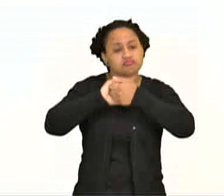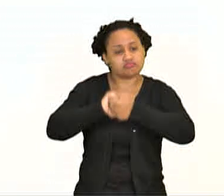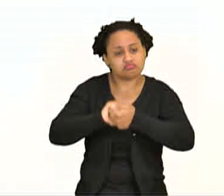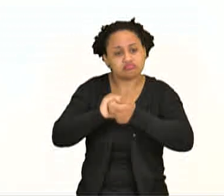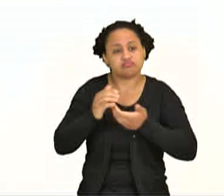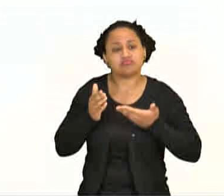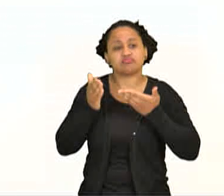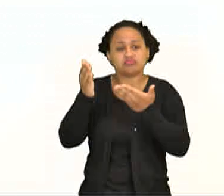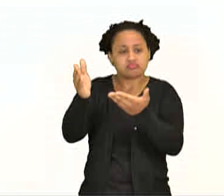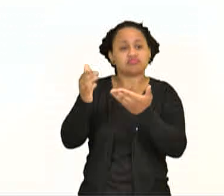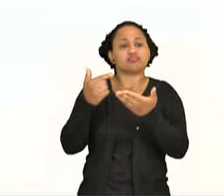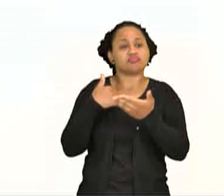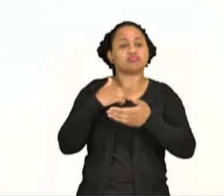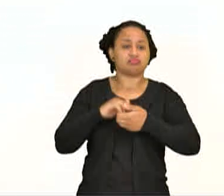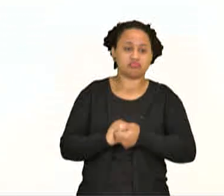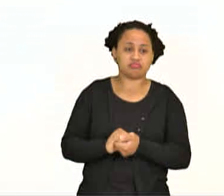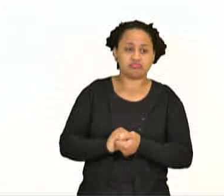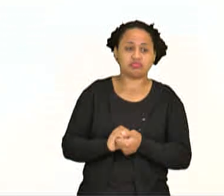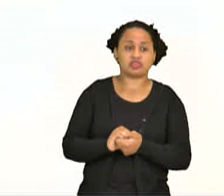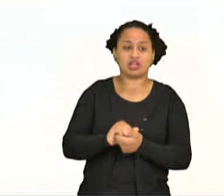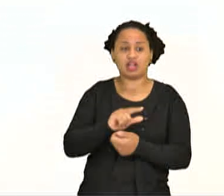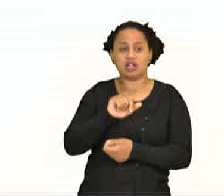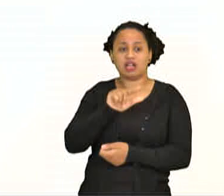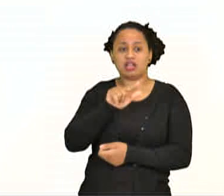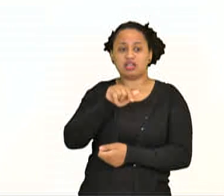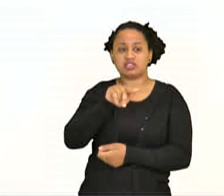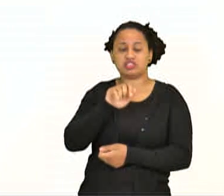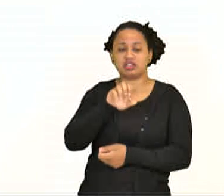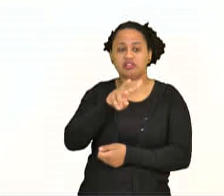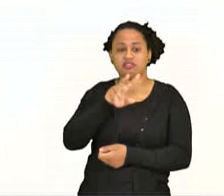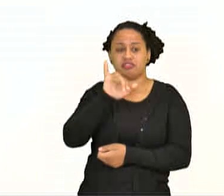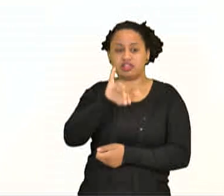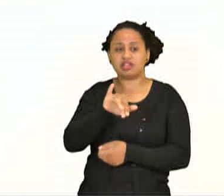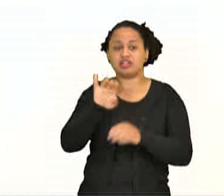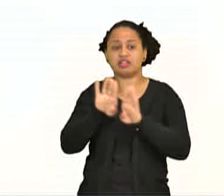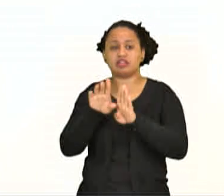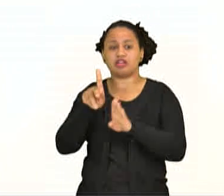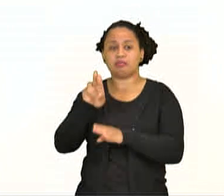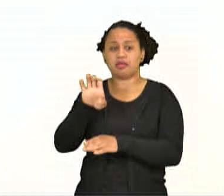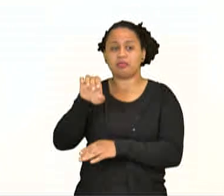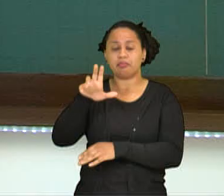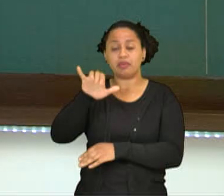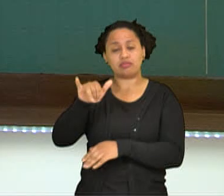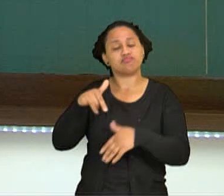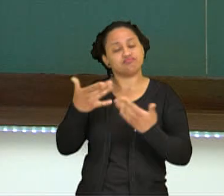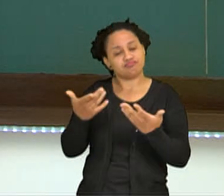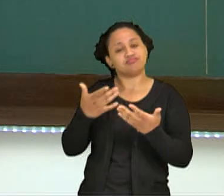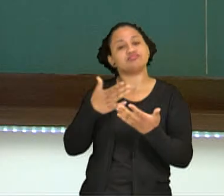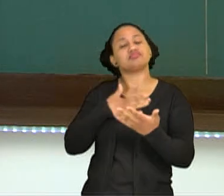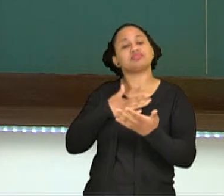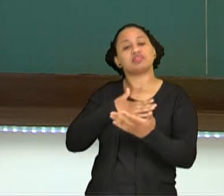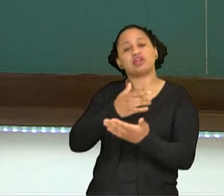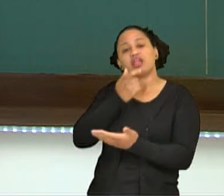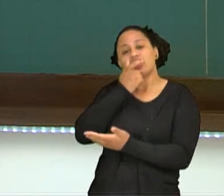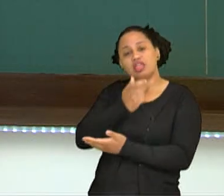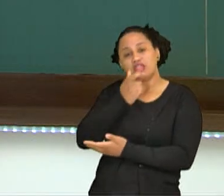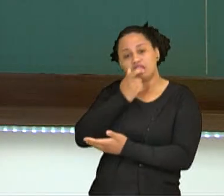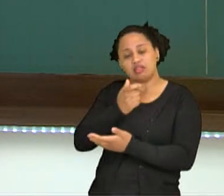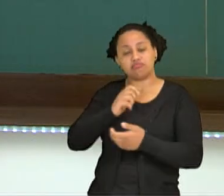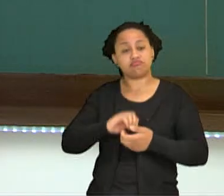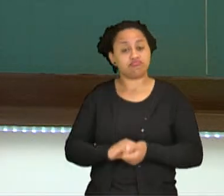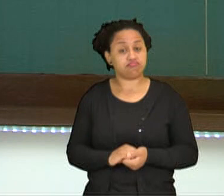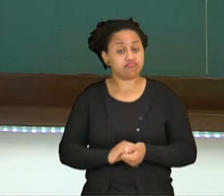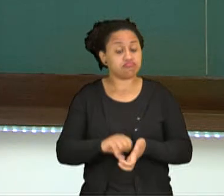a você, Landvin e Perry, atenciosamente, Albert Einstein. Então veja aqui que ele faz uma